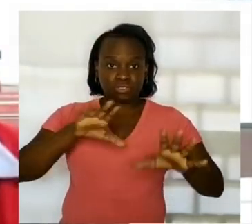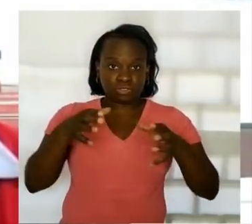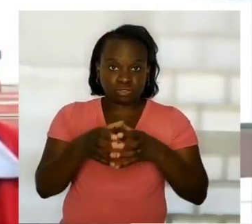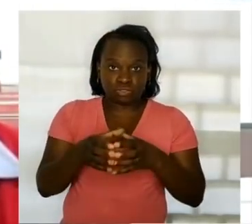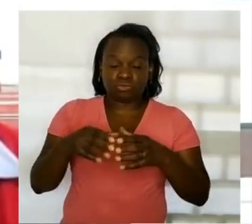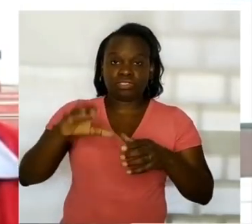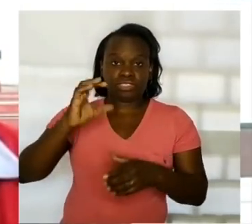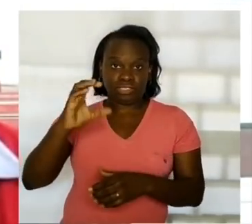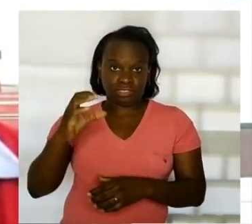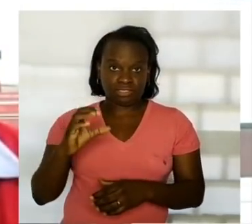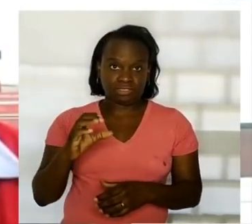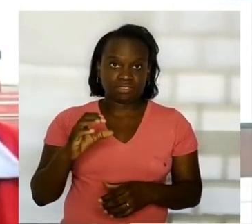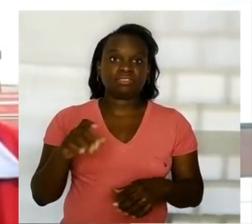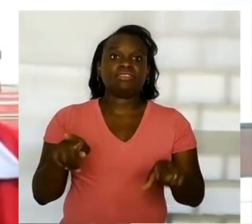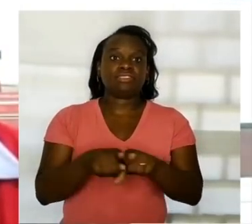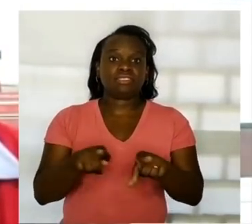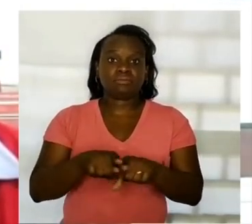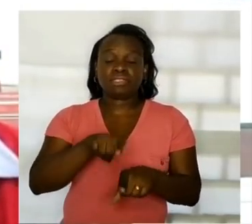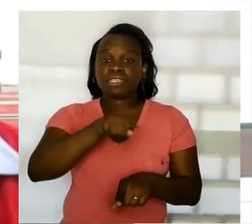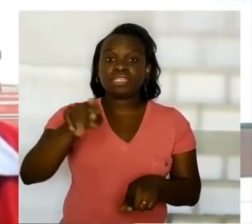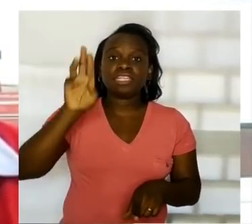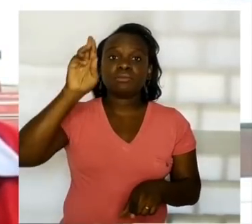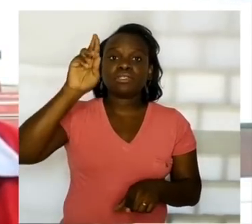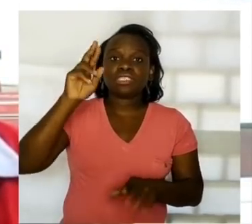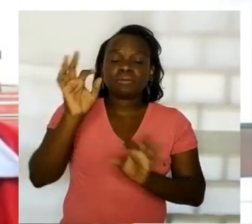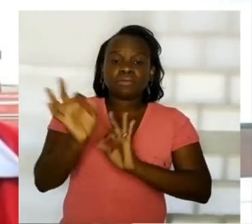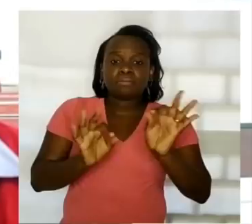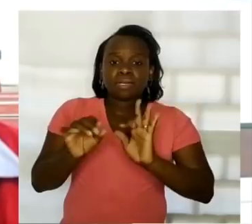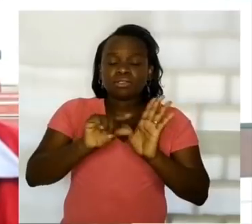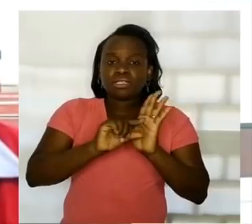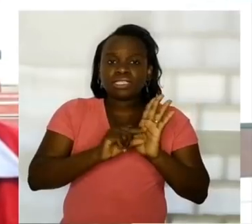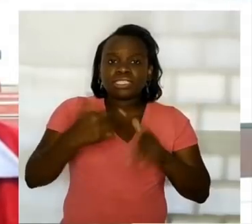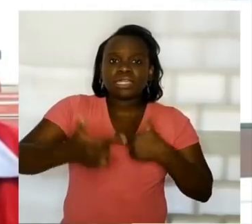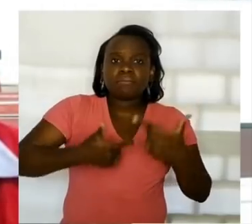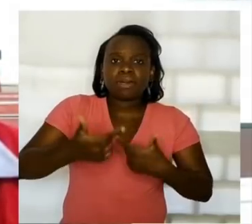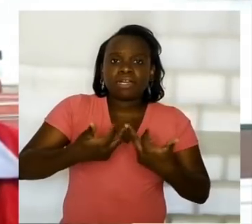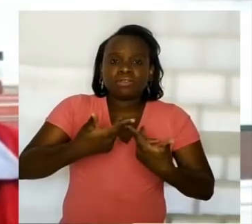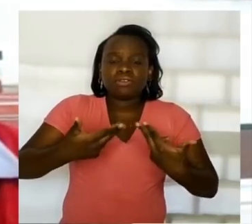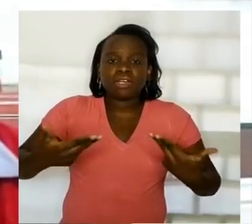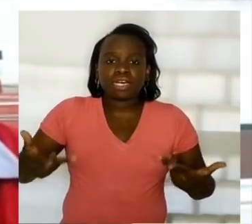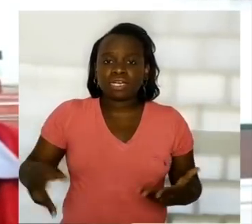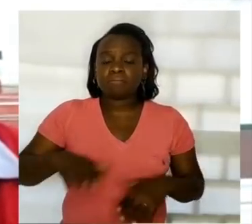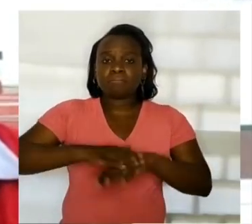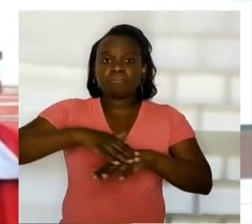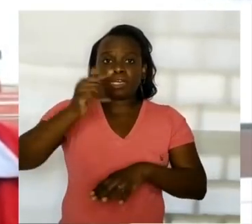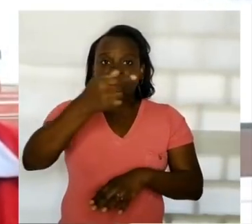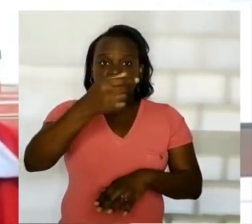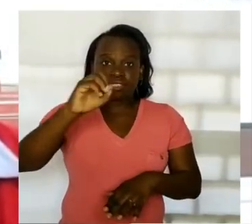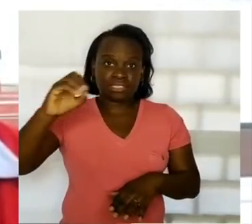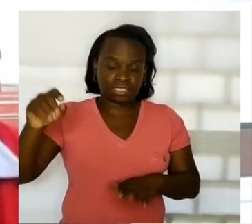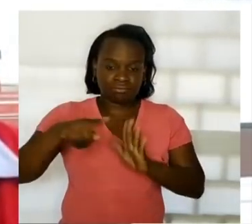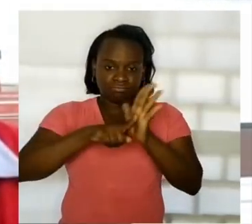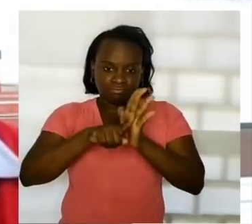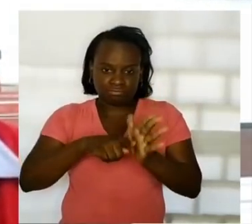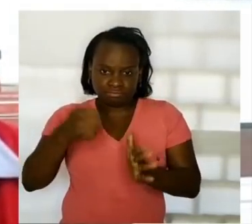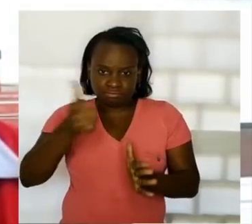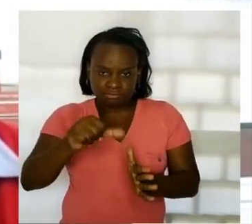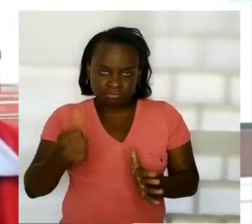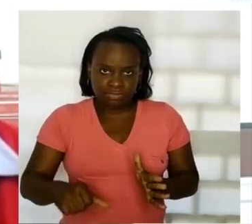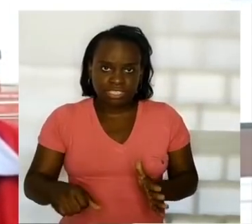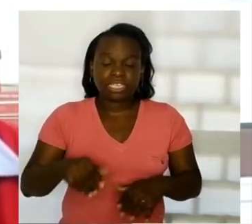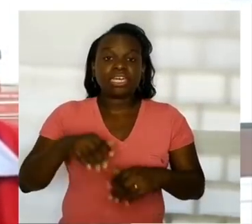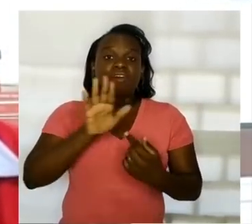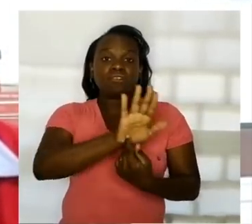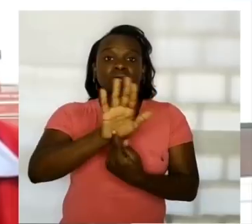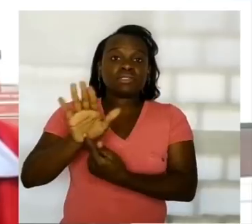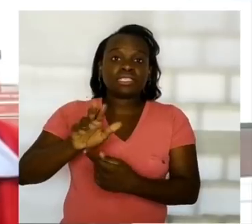aos colegas da comunidade científica, autores de mais de 700 trabalhos submetidos à avaliação e destes mais